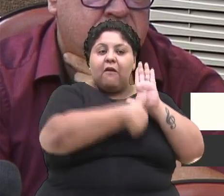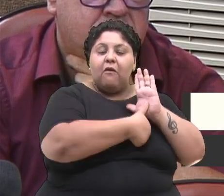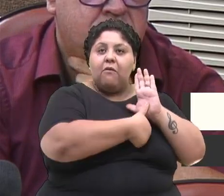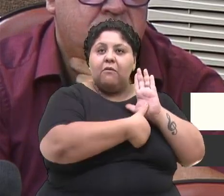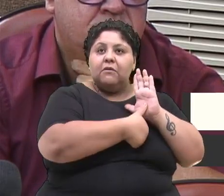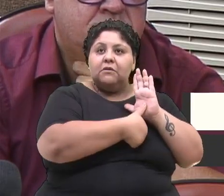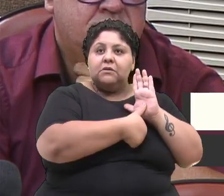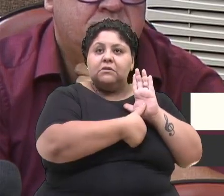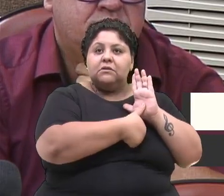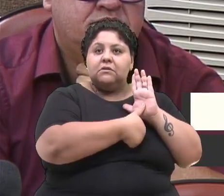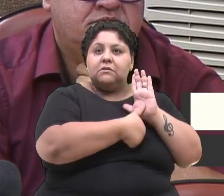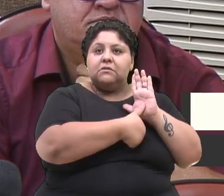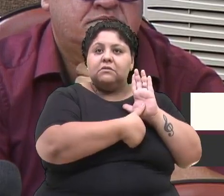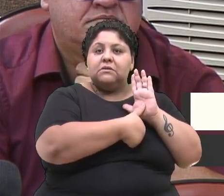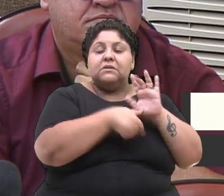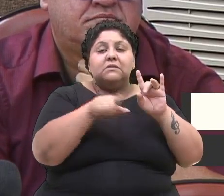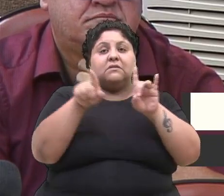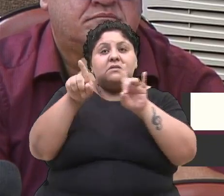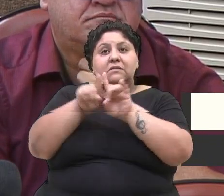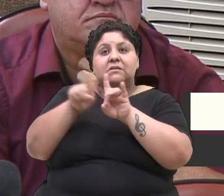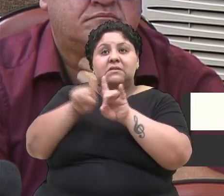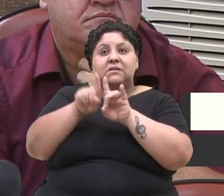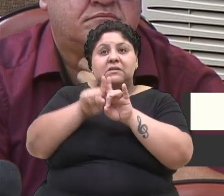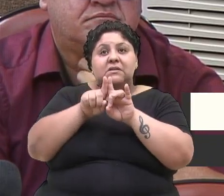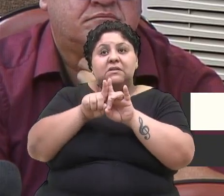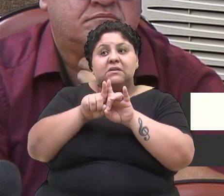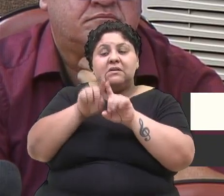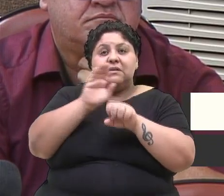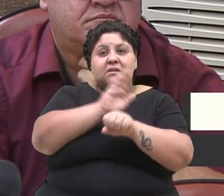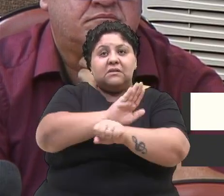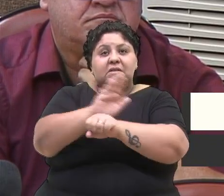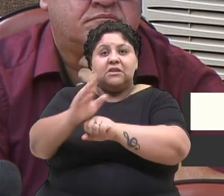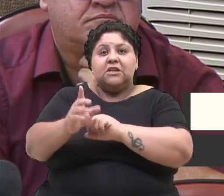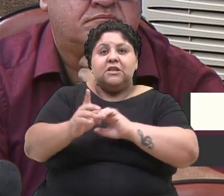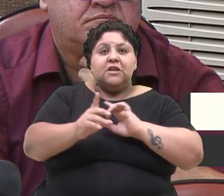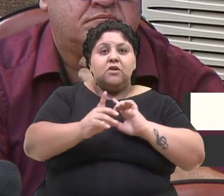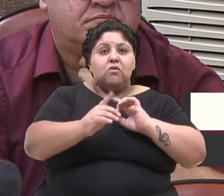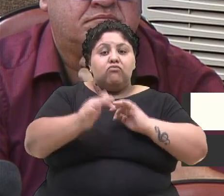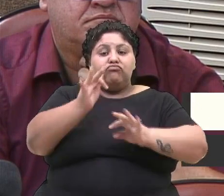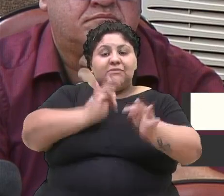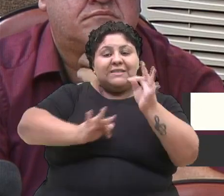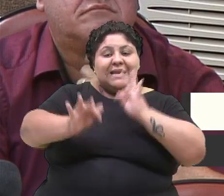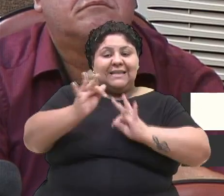Down e, com isso, possibilitar um tratamento adequado.